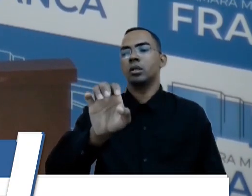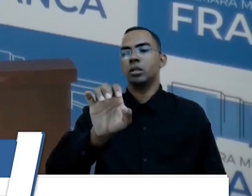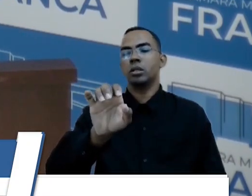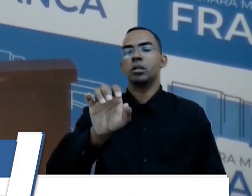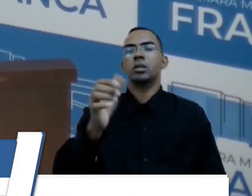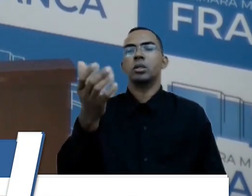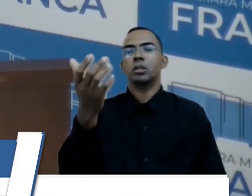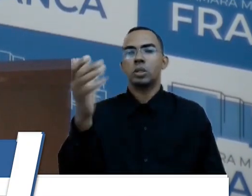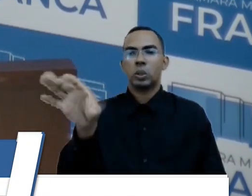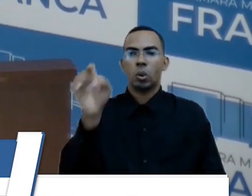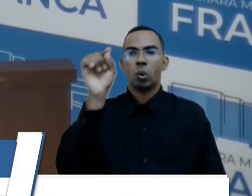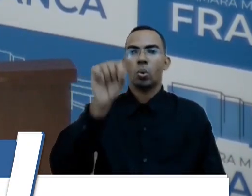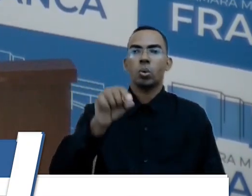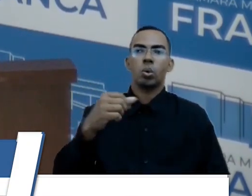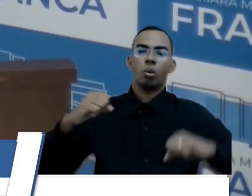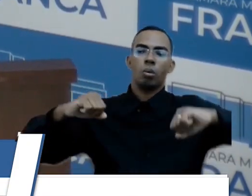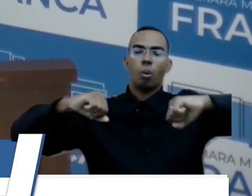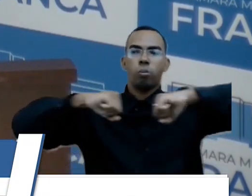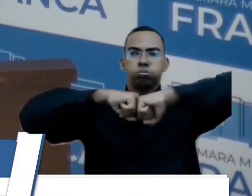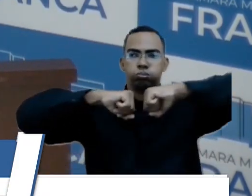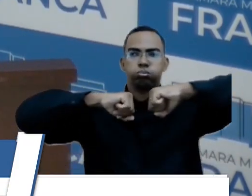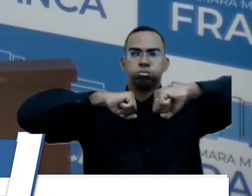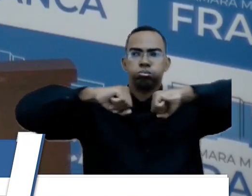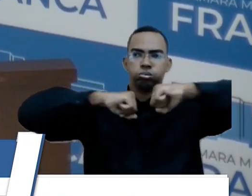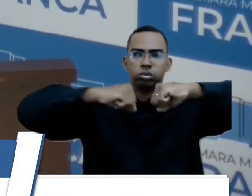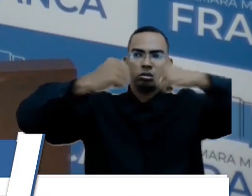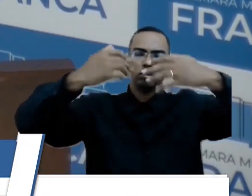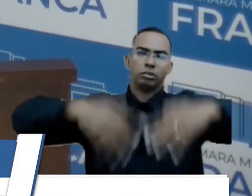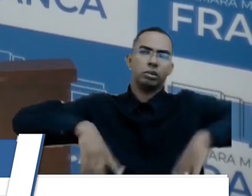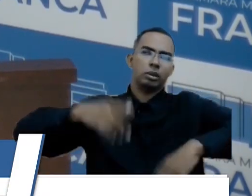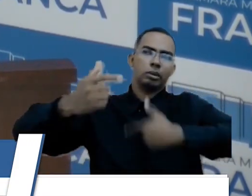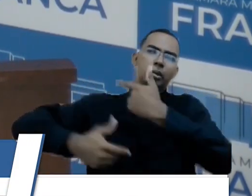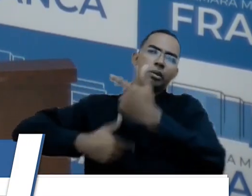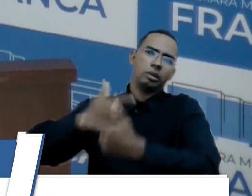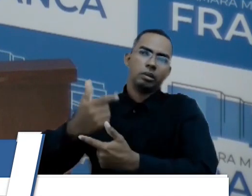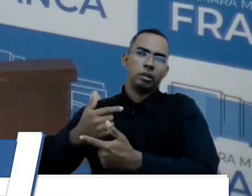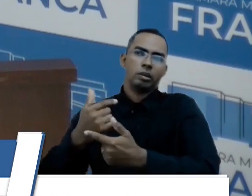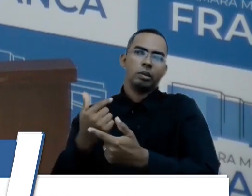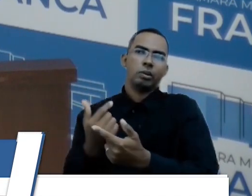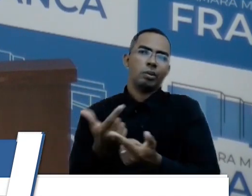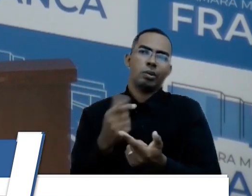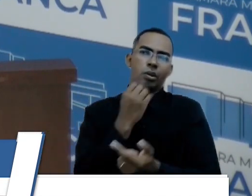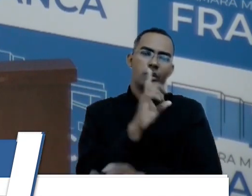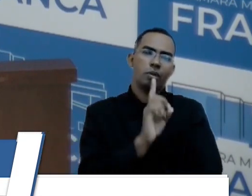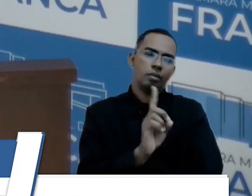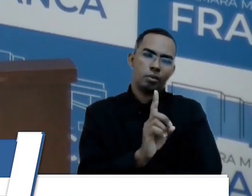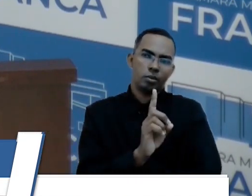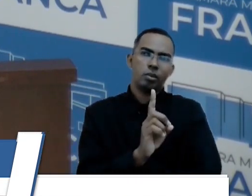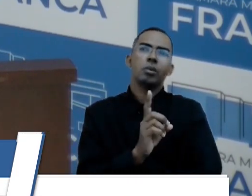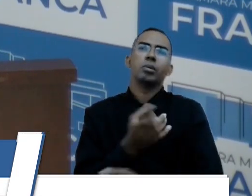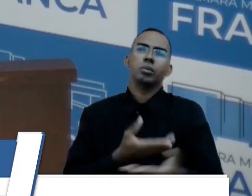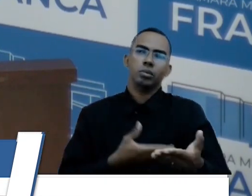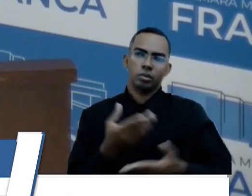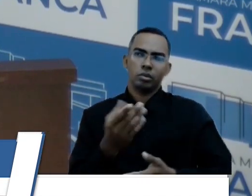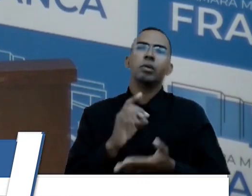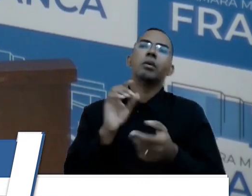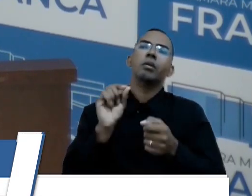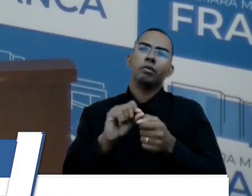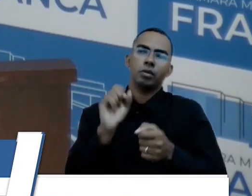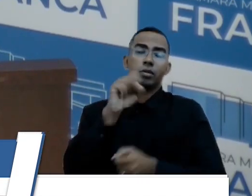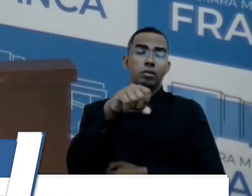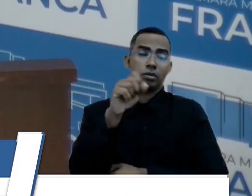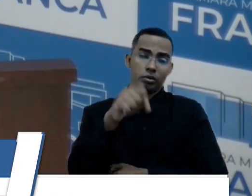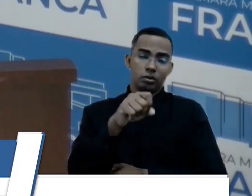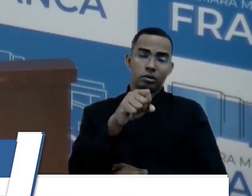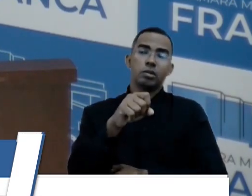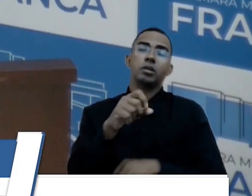queríamos aqui confrontá-la, ou dizer que o trabalho, que o serviço não está sendo feito. O serviço está sendo feito.